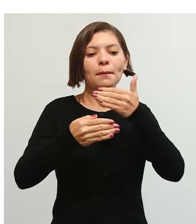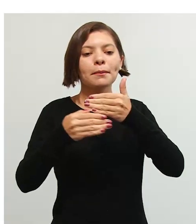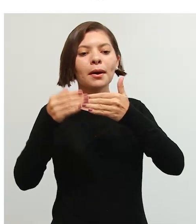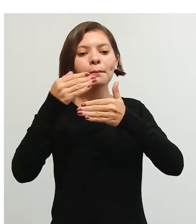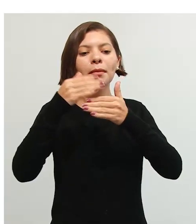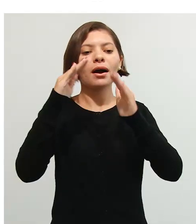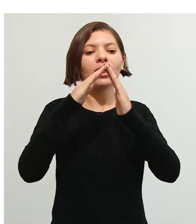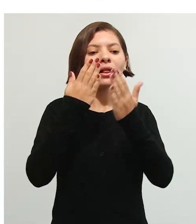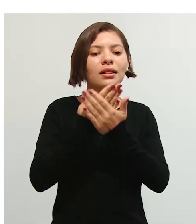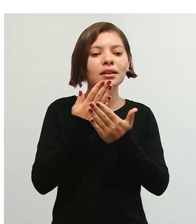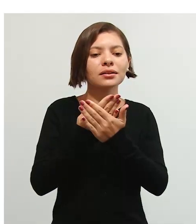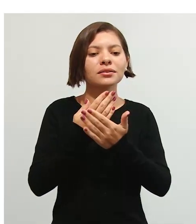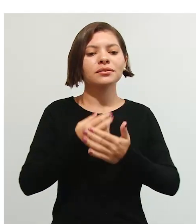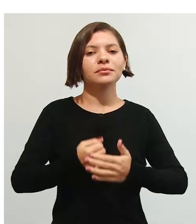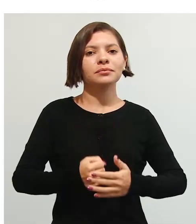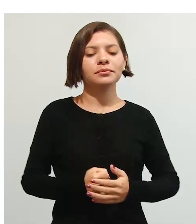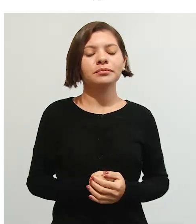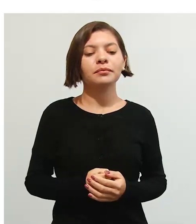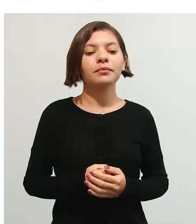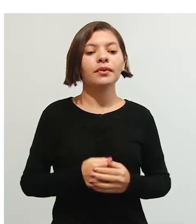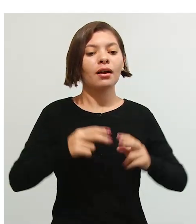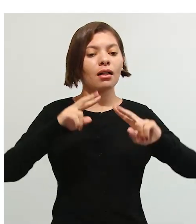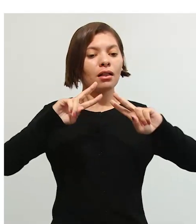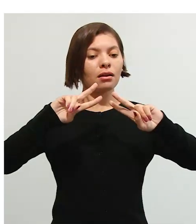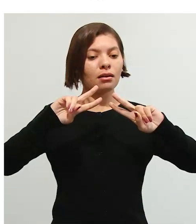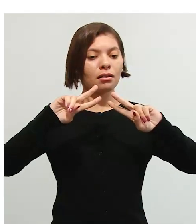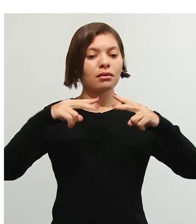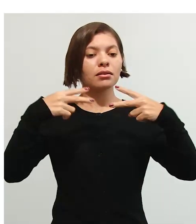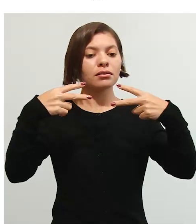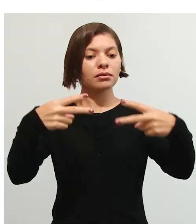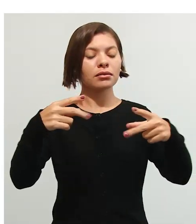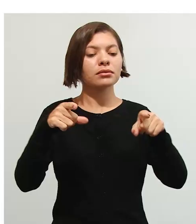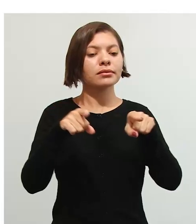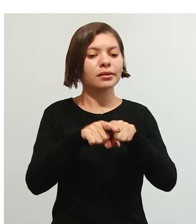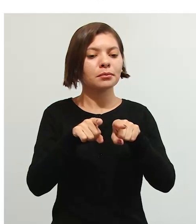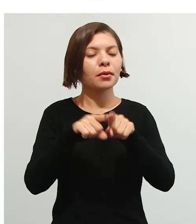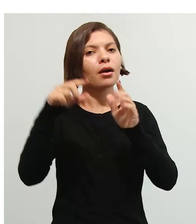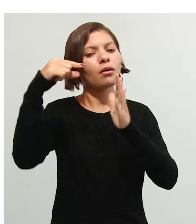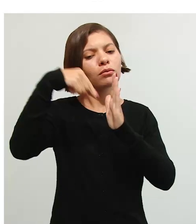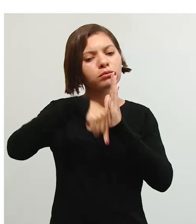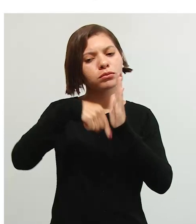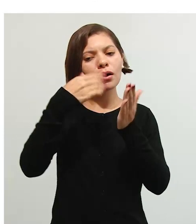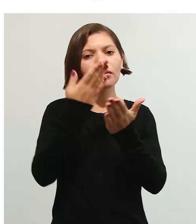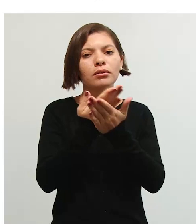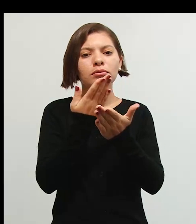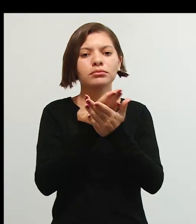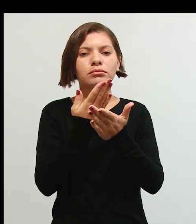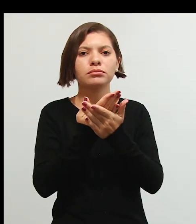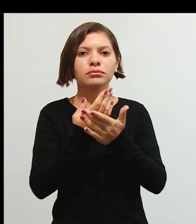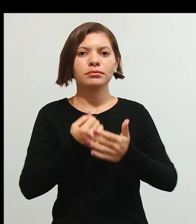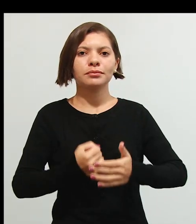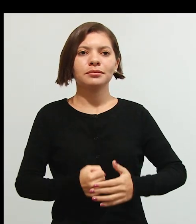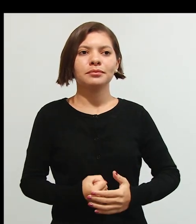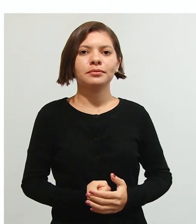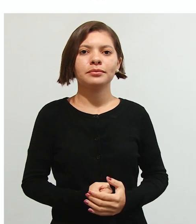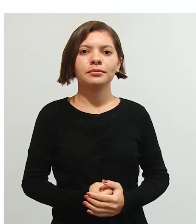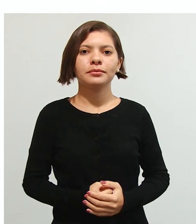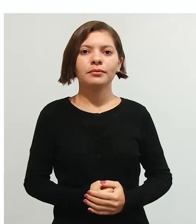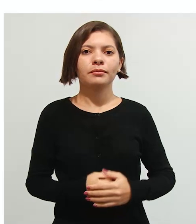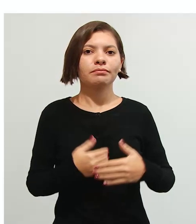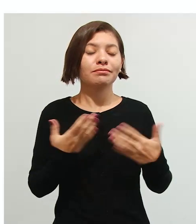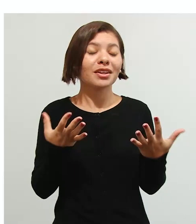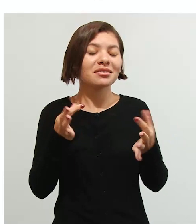da escola e numa escola de Havana. Também tem alguns links aqui que vocês podem se aprofundar nesta abordagem.